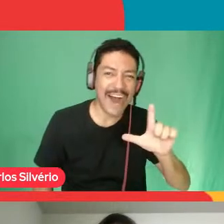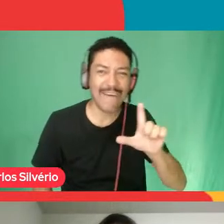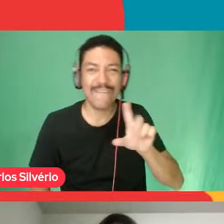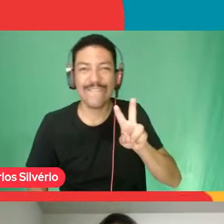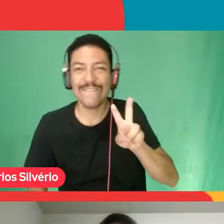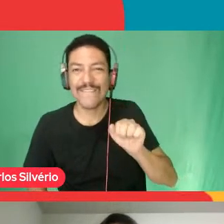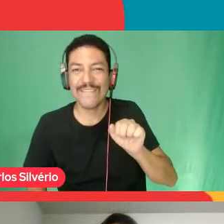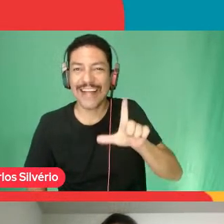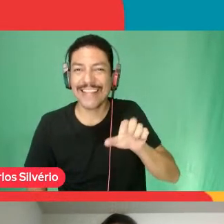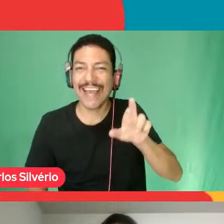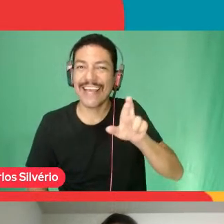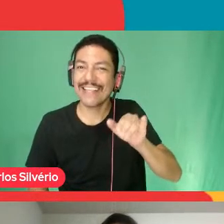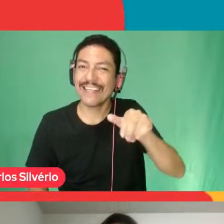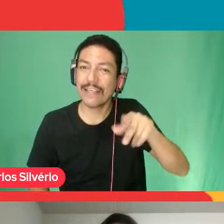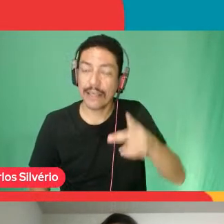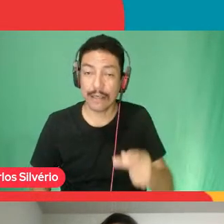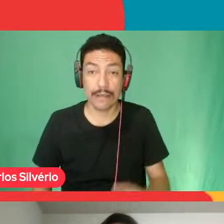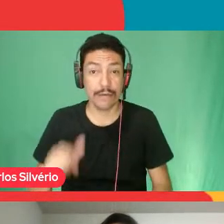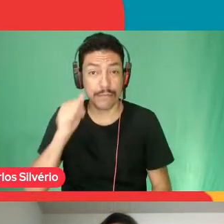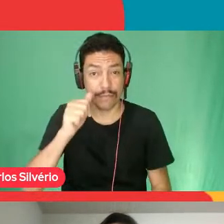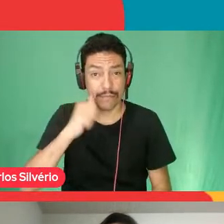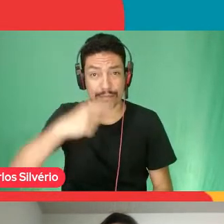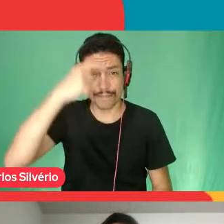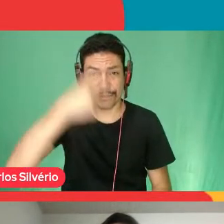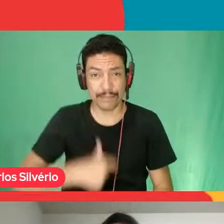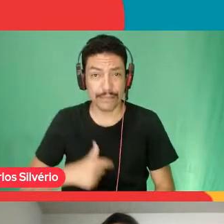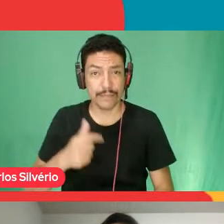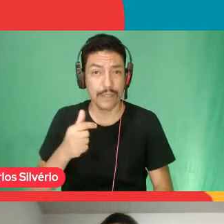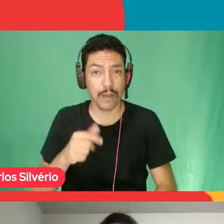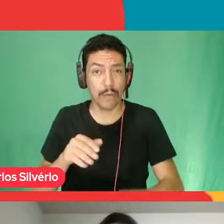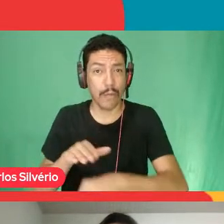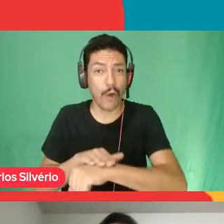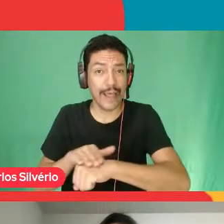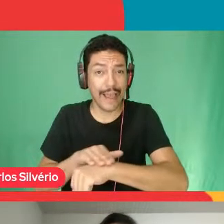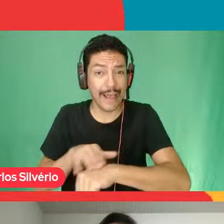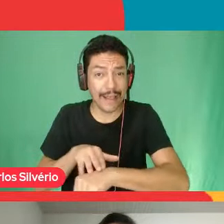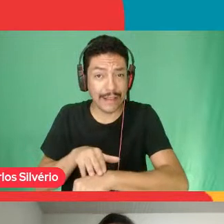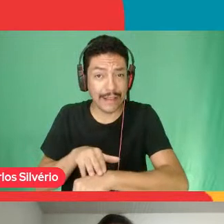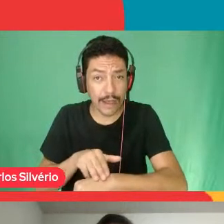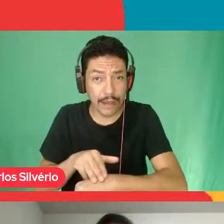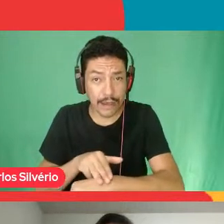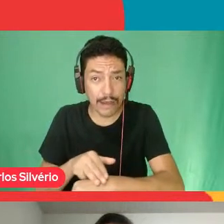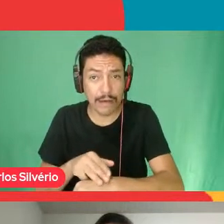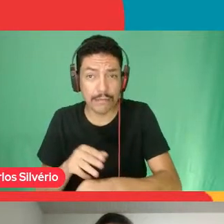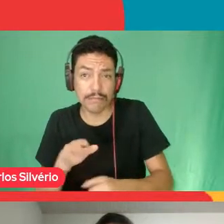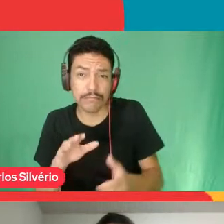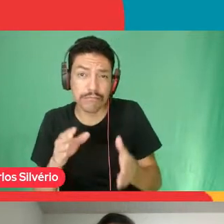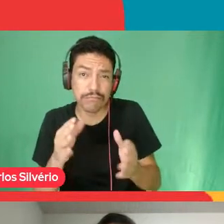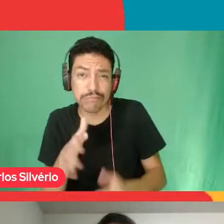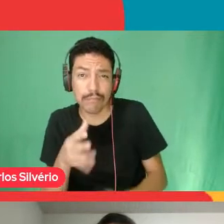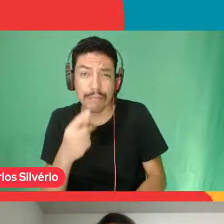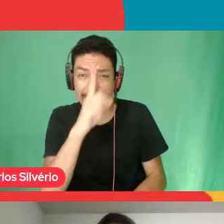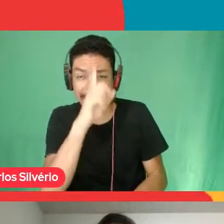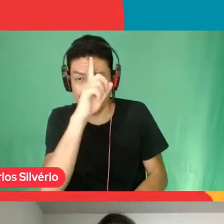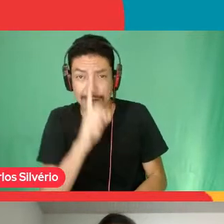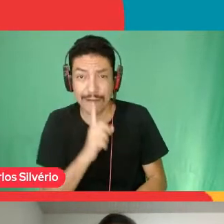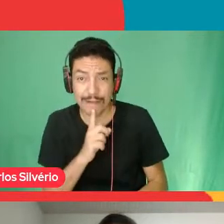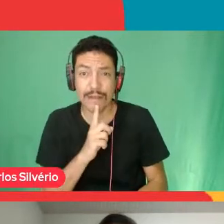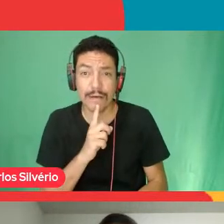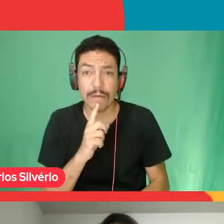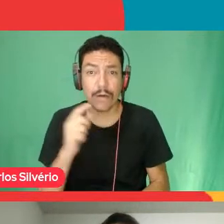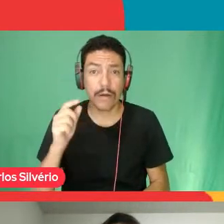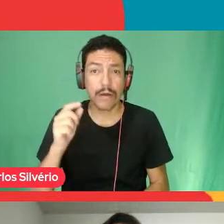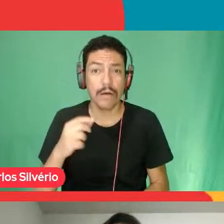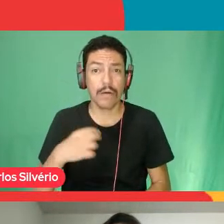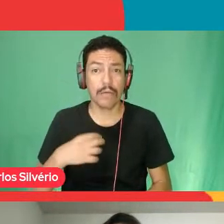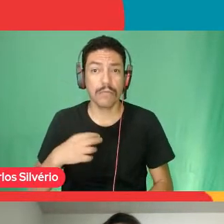mulher de pele morena amarelada. Eu tenho olhos castanho escuro. Na boca eu também estou usando um batom vermelho. Eu amo esse